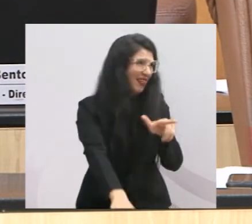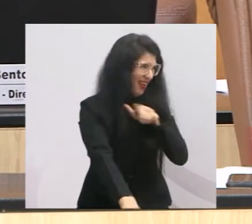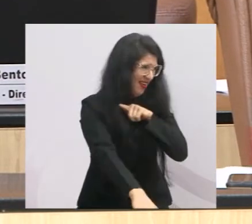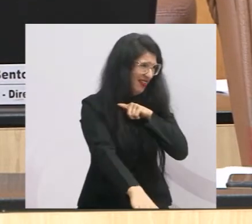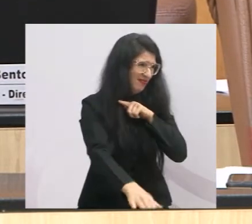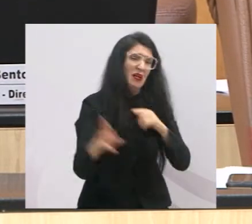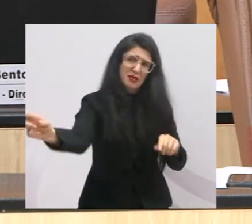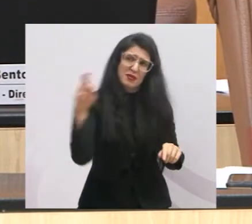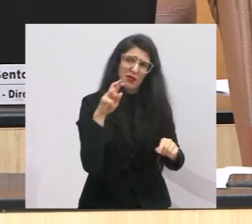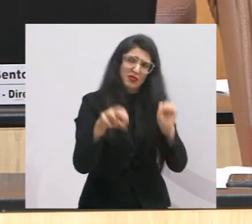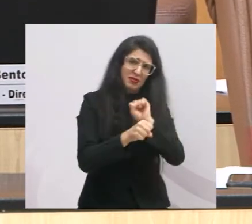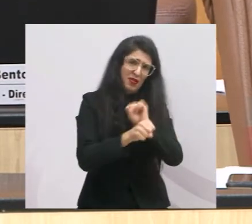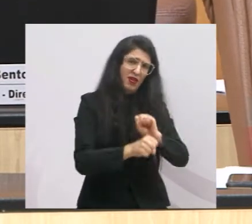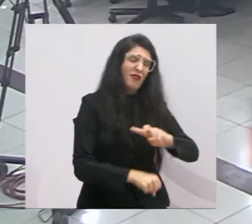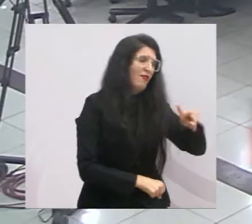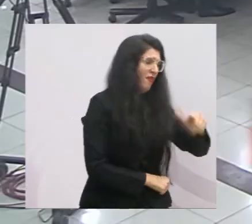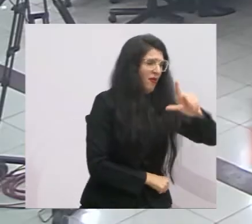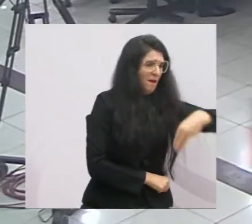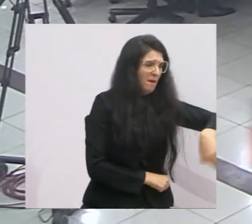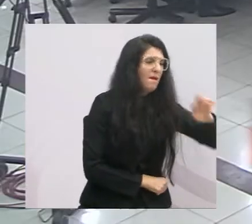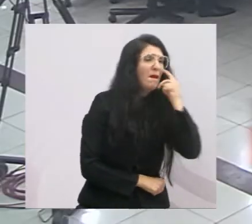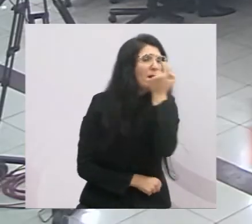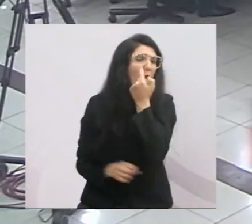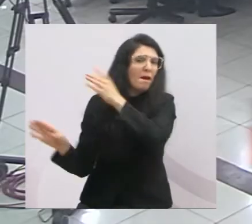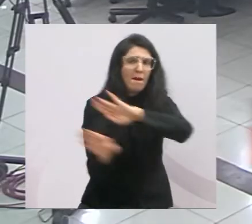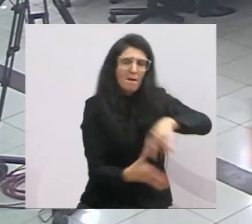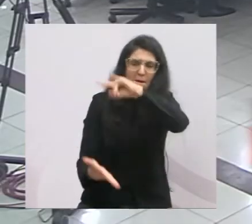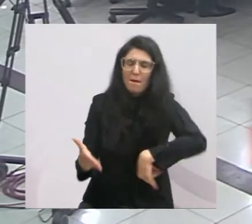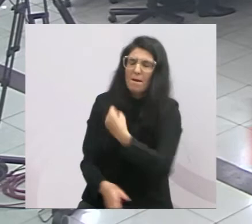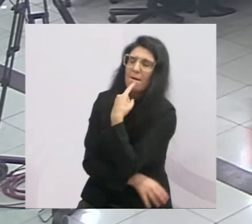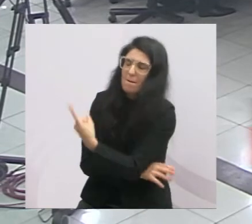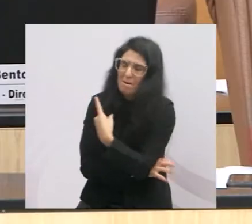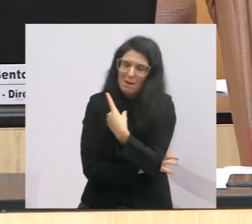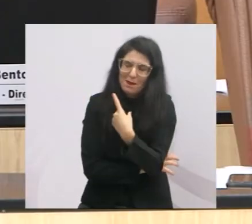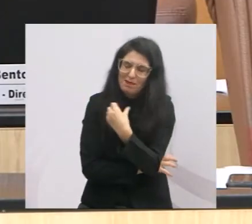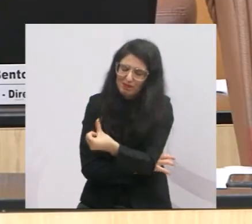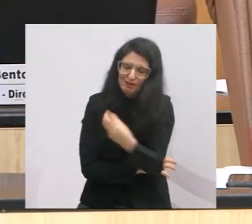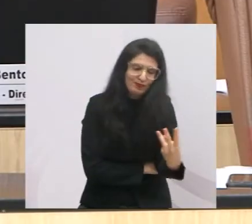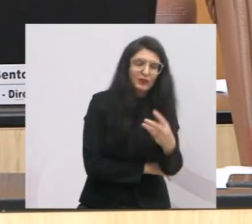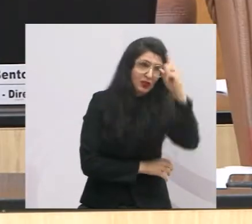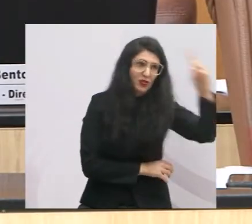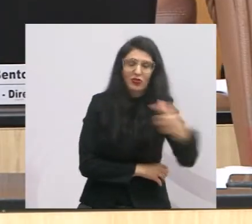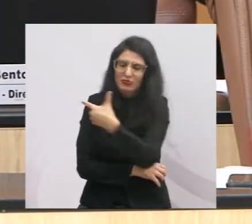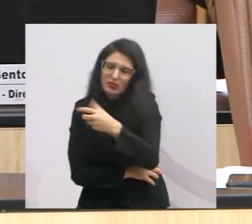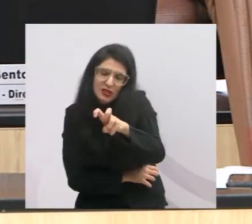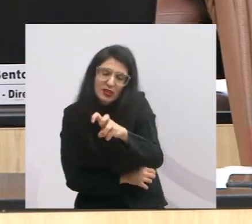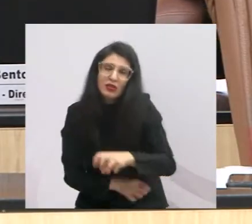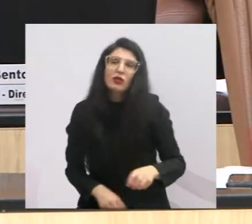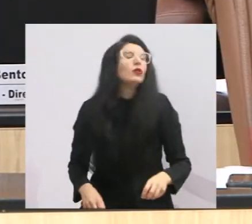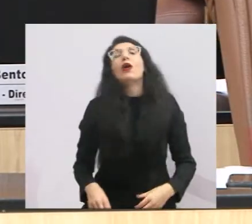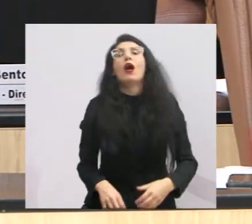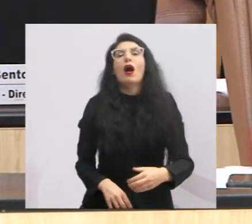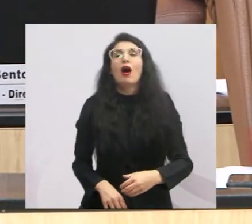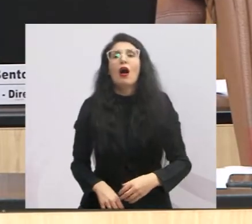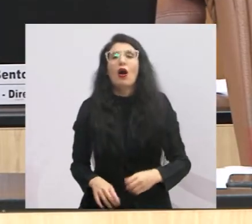do Parque Meia Lua quando da ocorrência da queda de árvores naquela região,